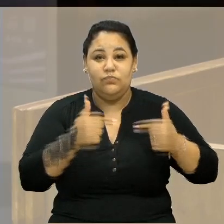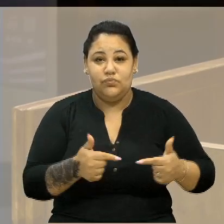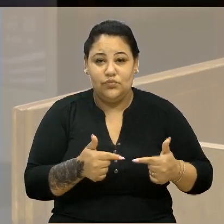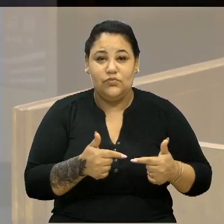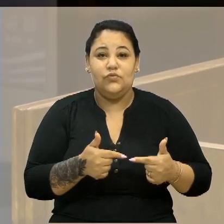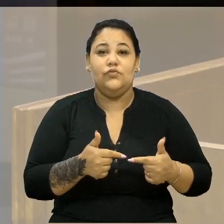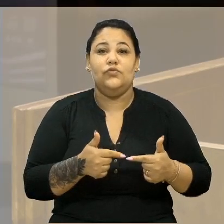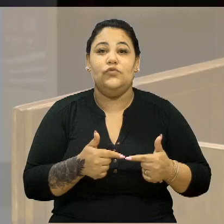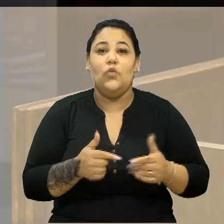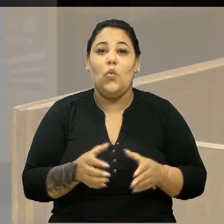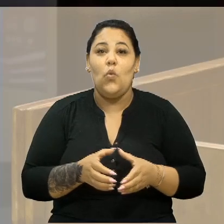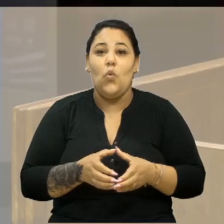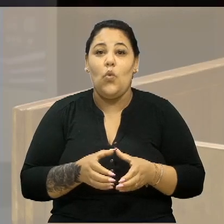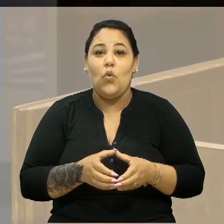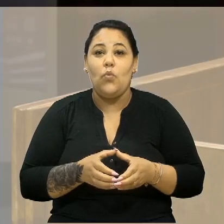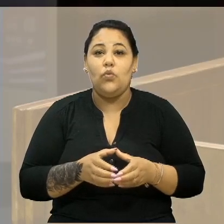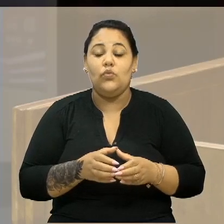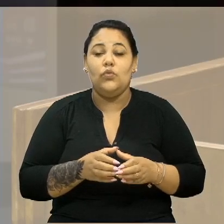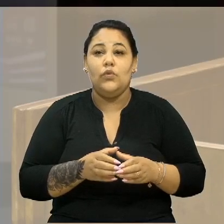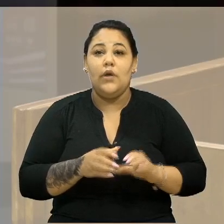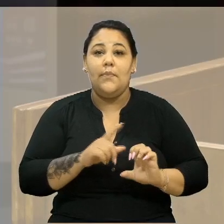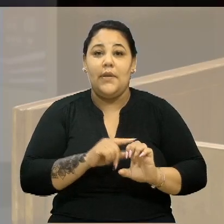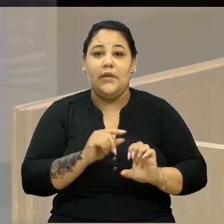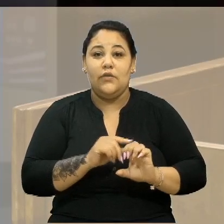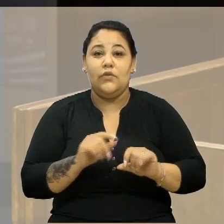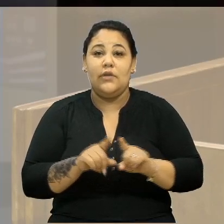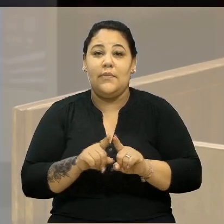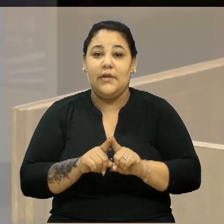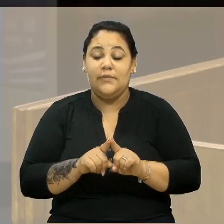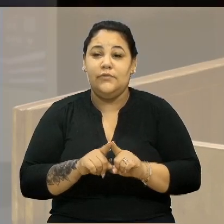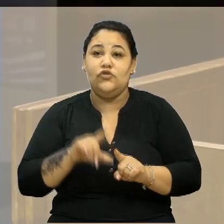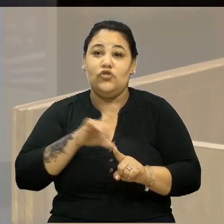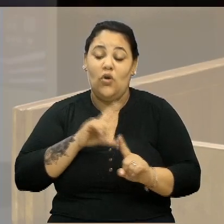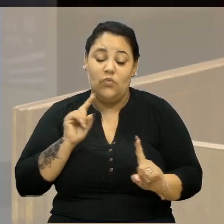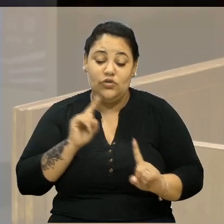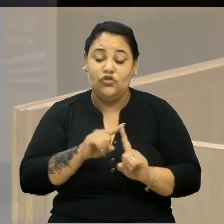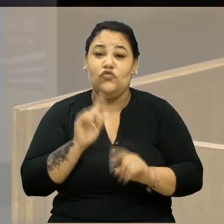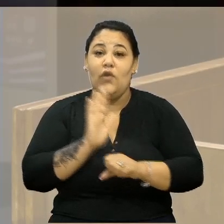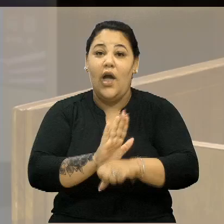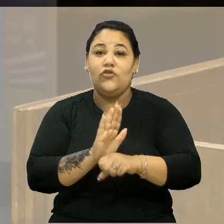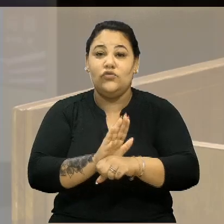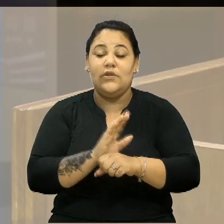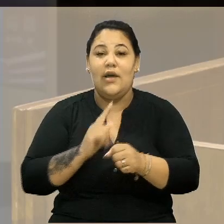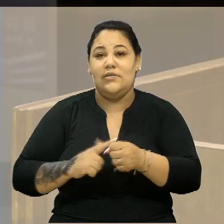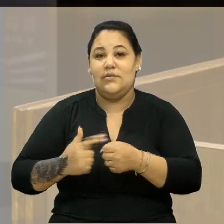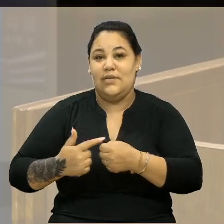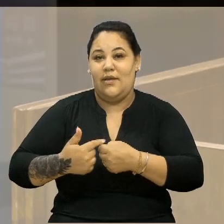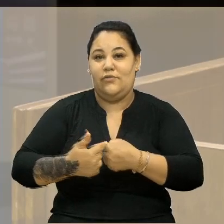grupo de empresários empenhados em ajudar a nossa cidade,